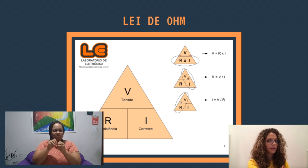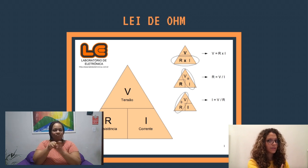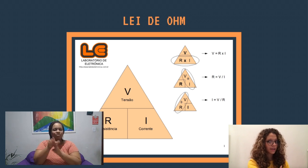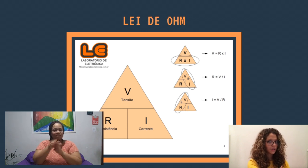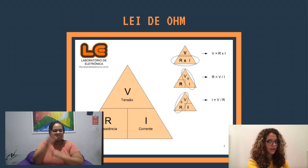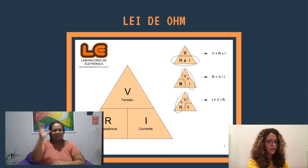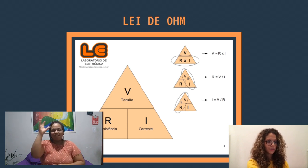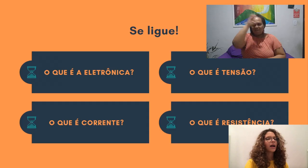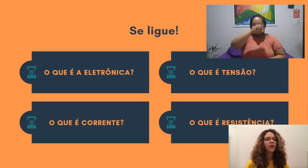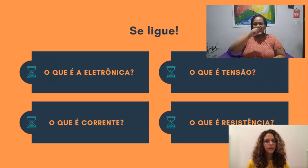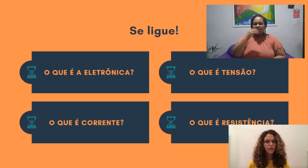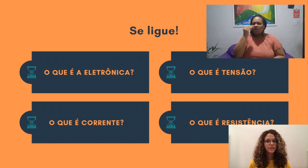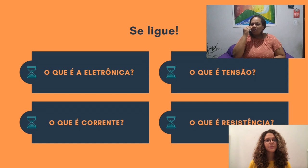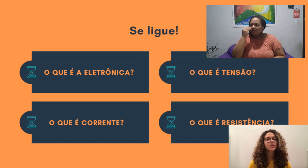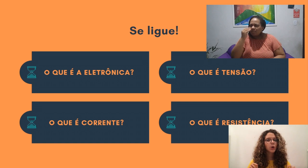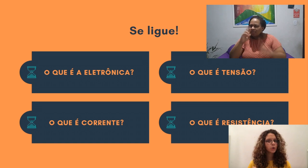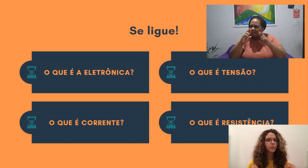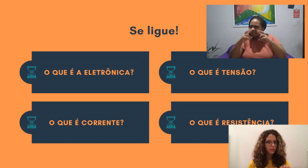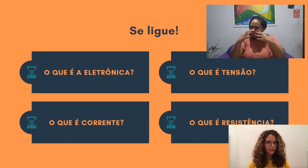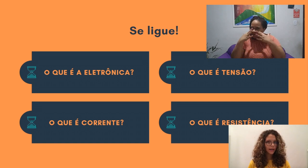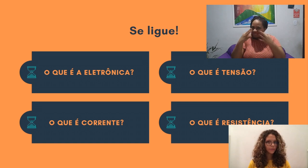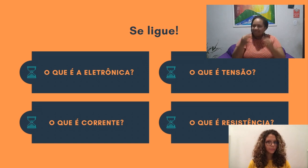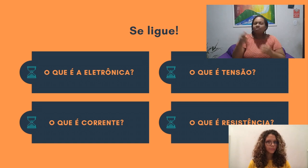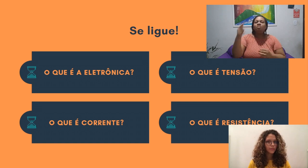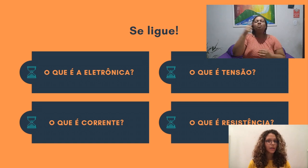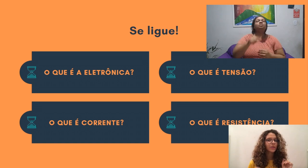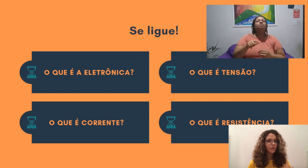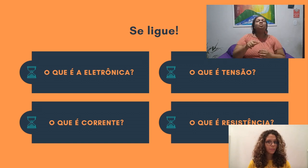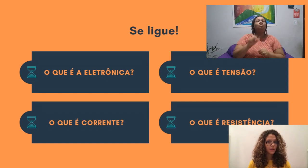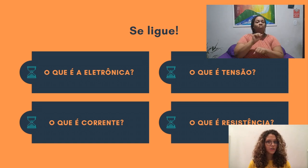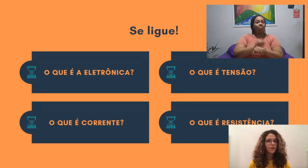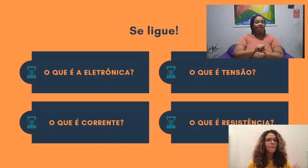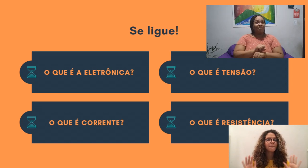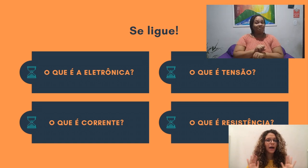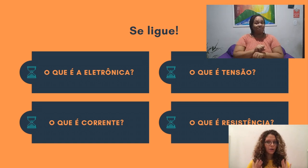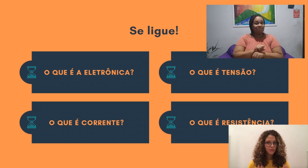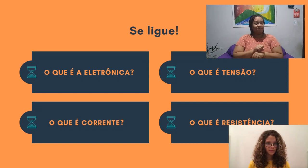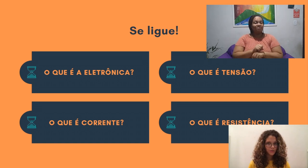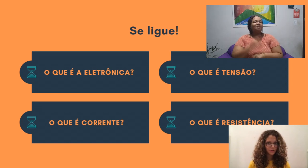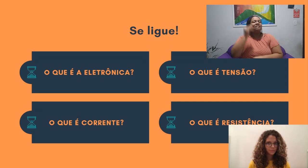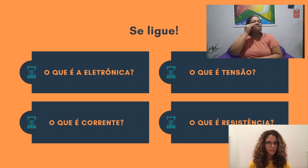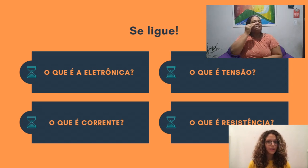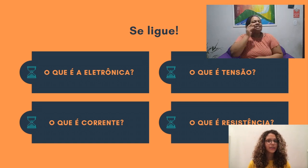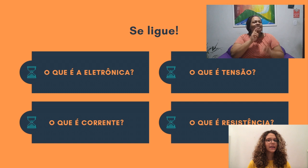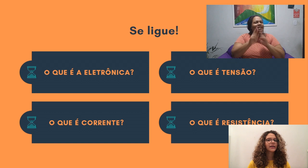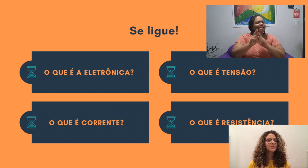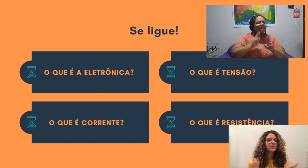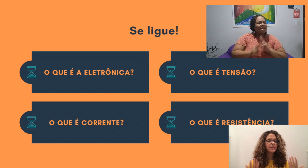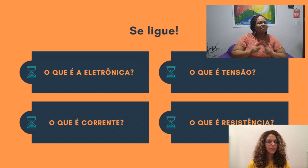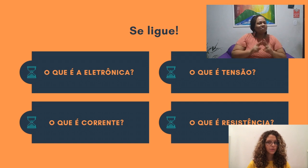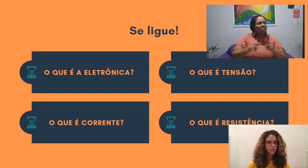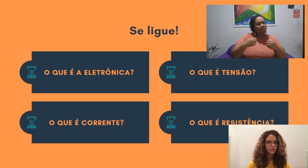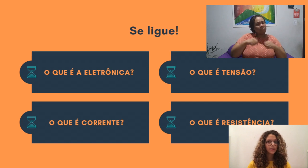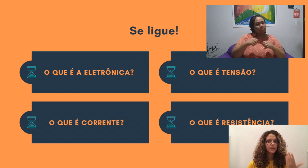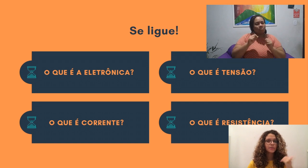vai aprender a usar ela direitinho. Agora eu quero ver se estava todo mundo ligado. Novamente, pausa o vídeo. Tenta responder